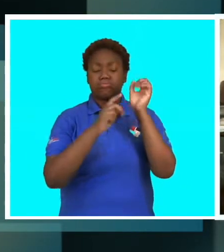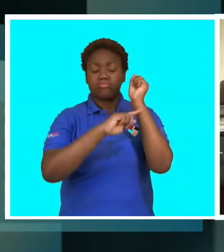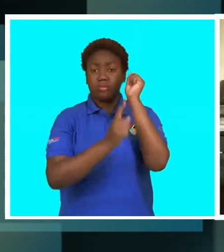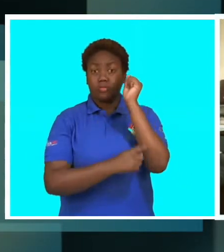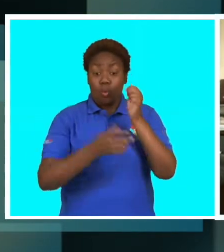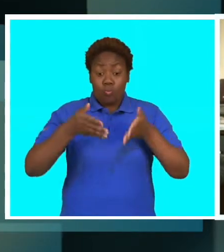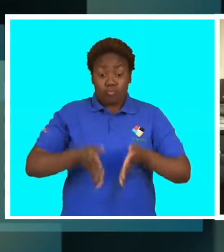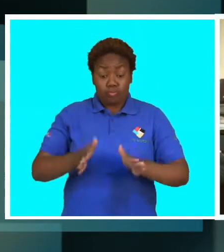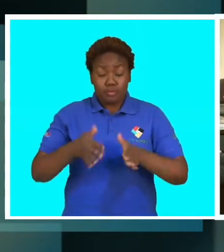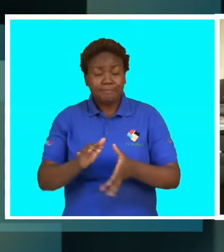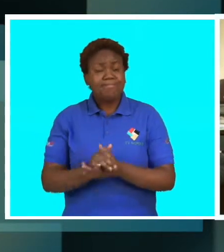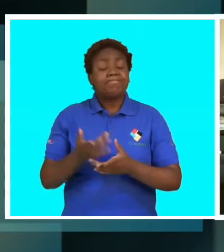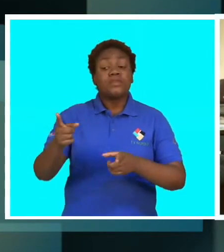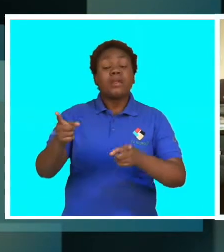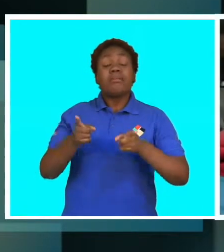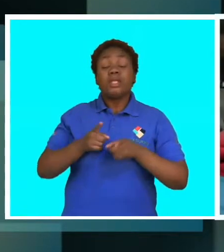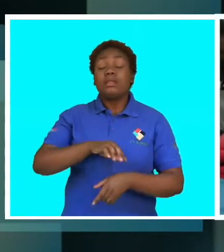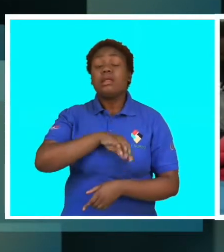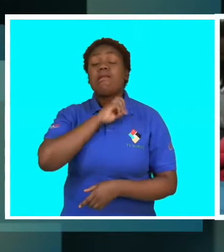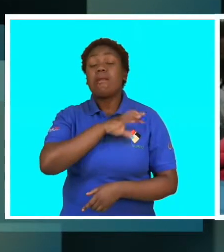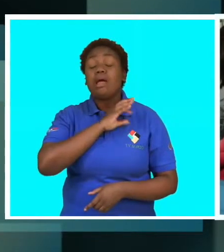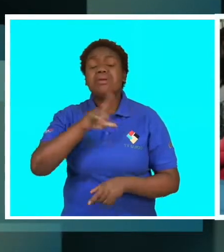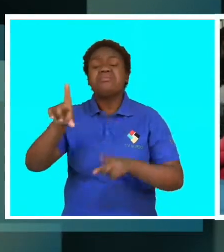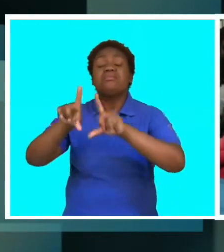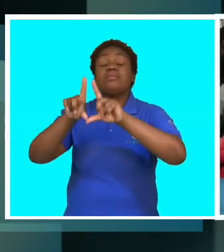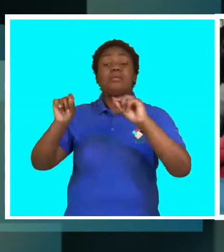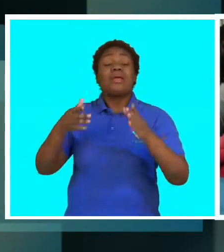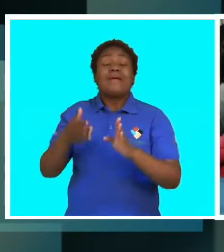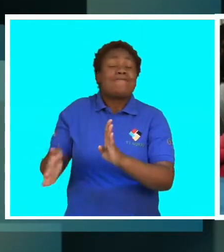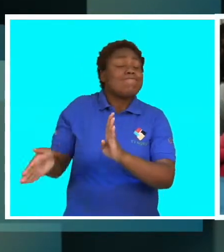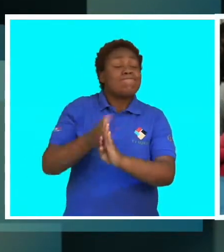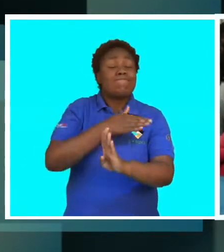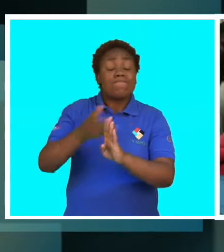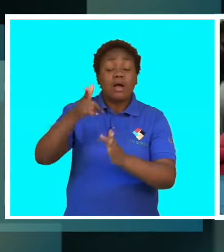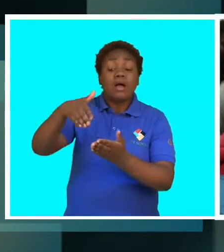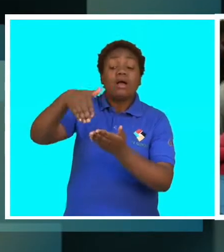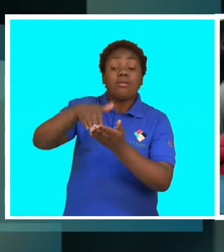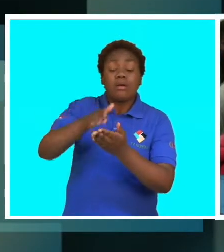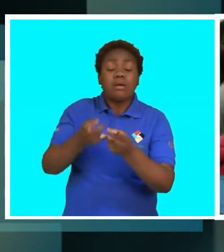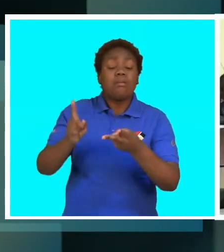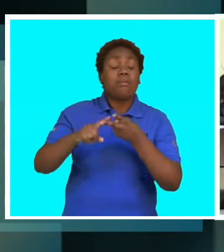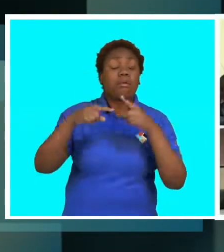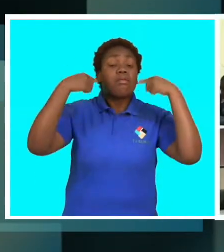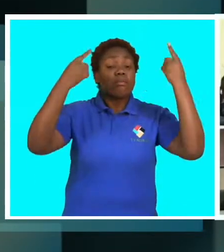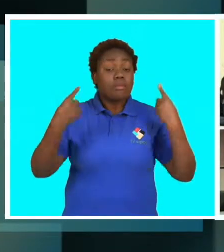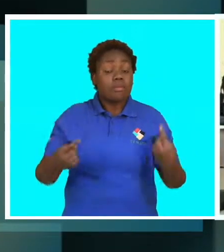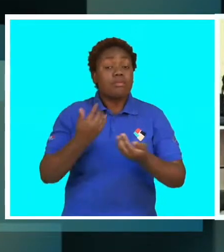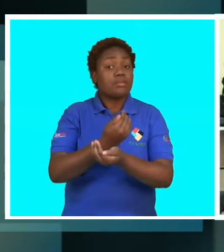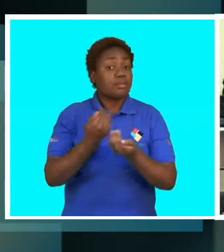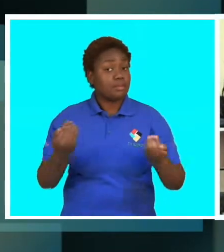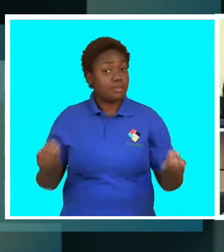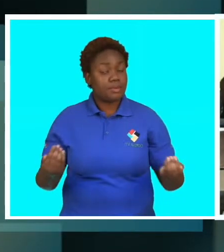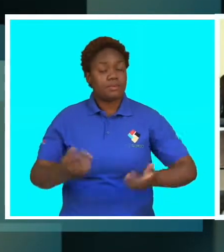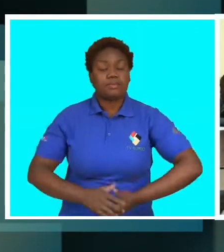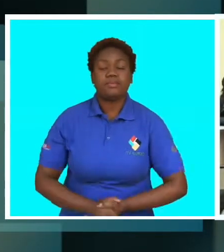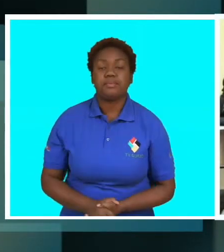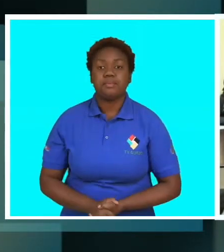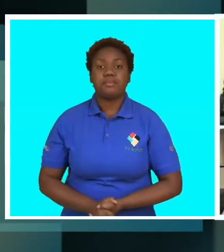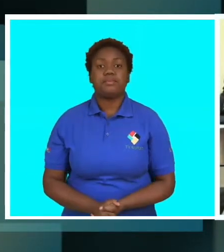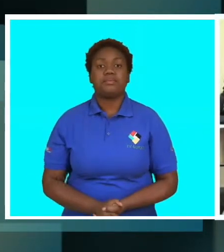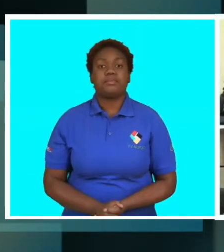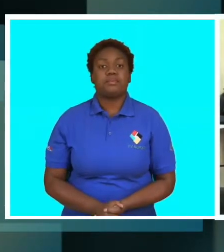sobre saúde sexual e reprodutiva. As meninas já aproveitaram a ocasião para repudiar atos de